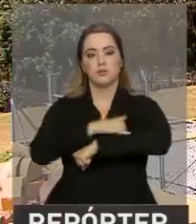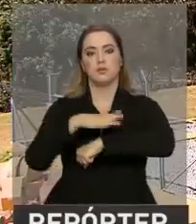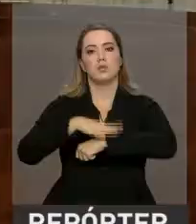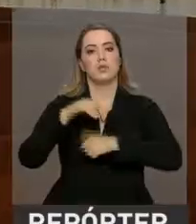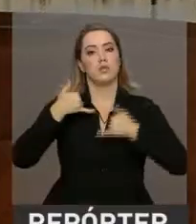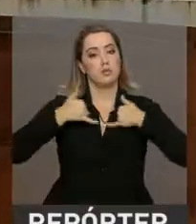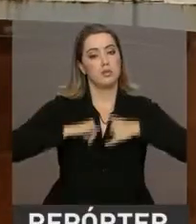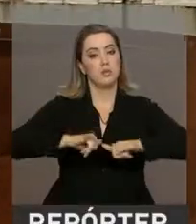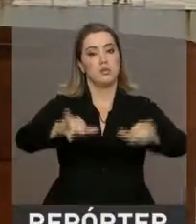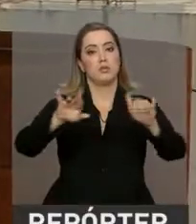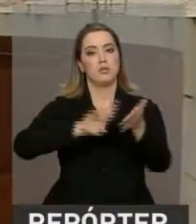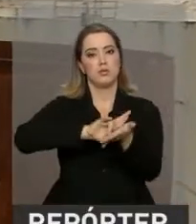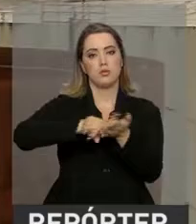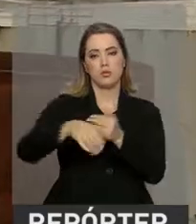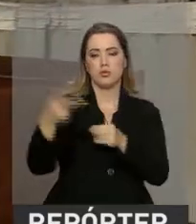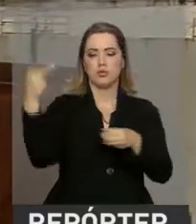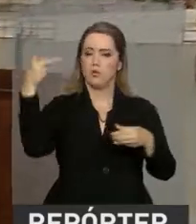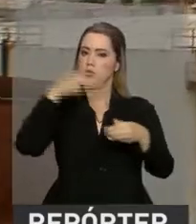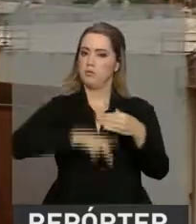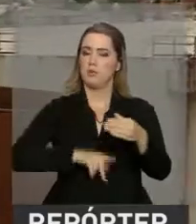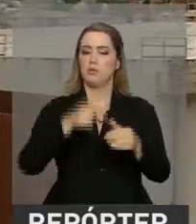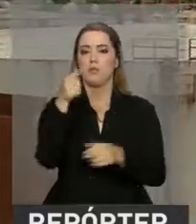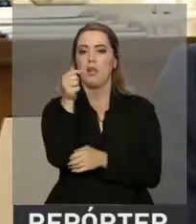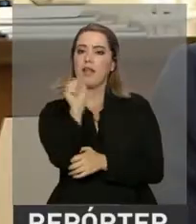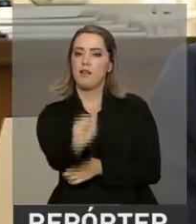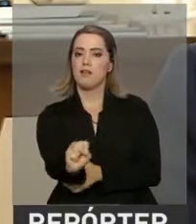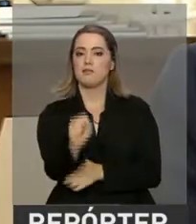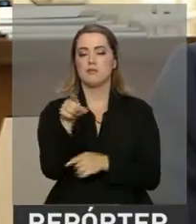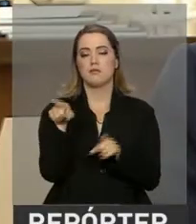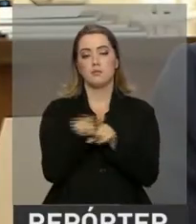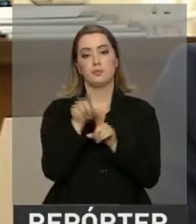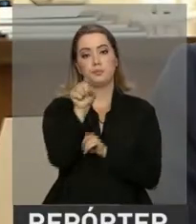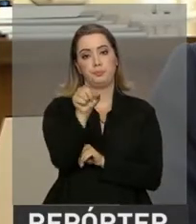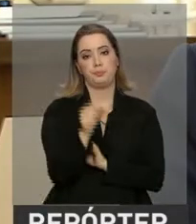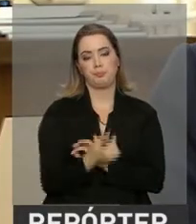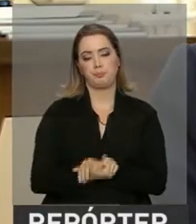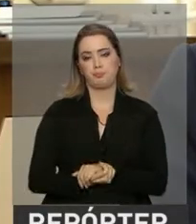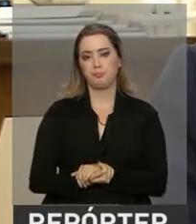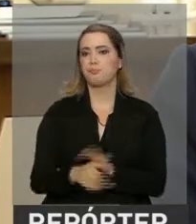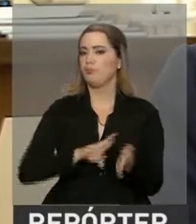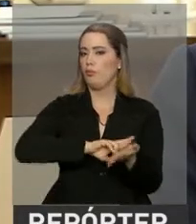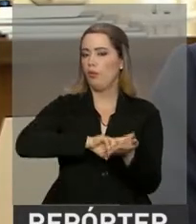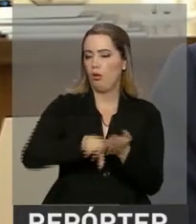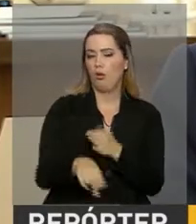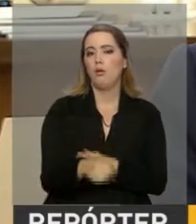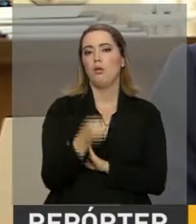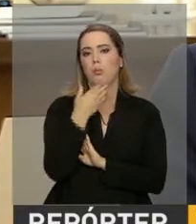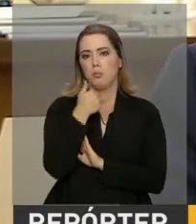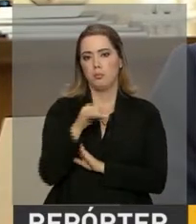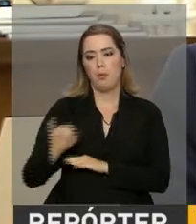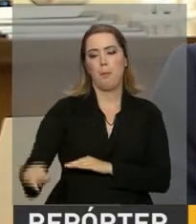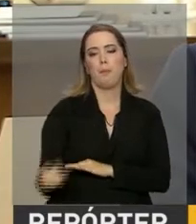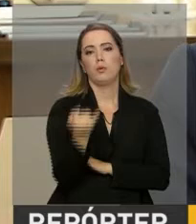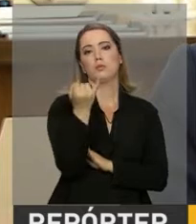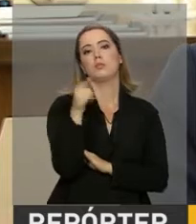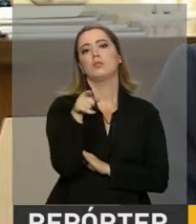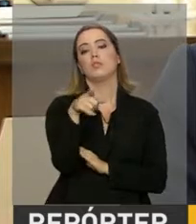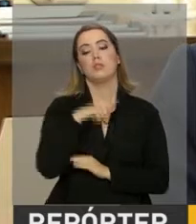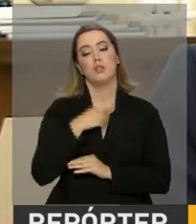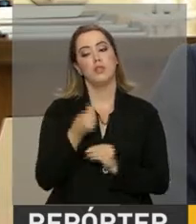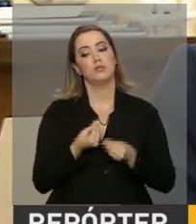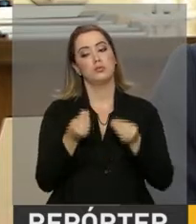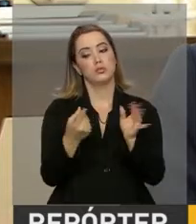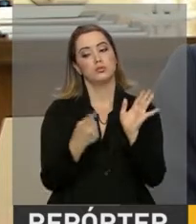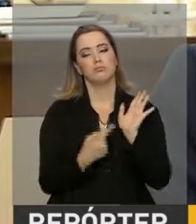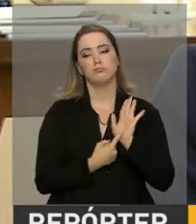energia além de petróleo e gás natural são uma série de oportunidades que eh está sendo